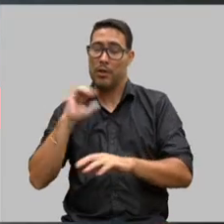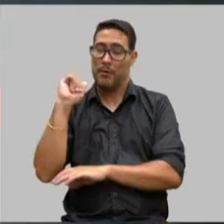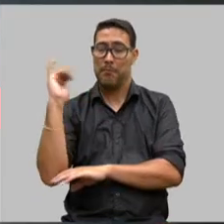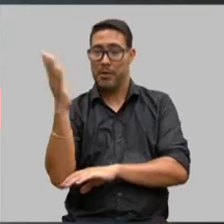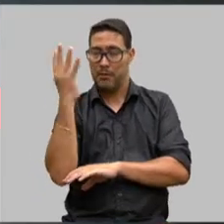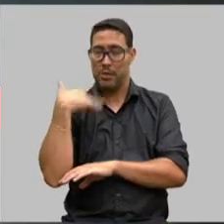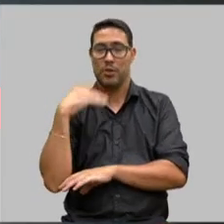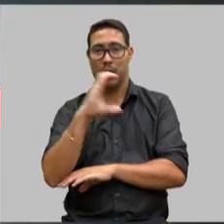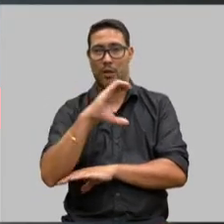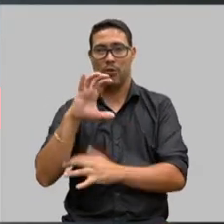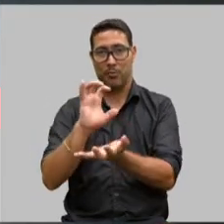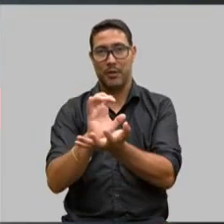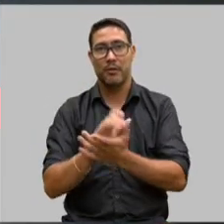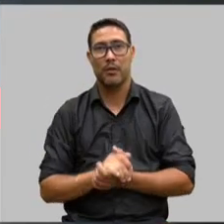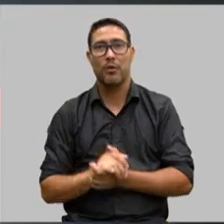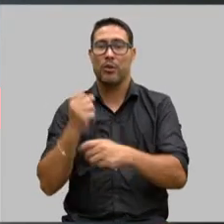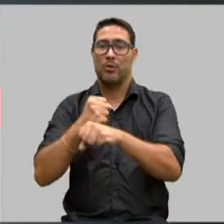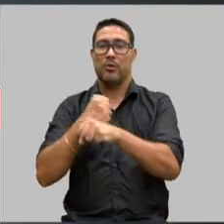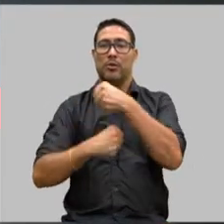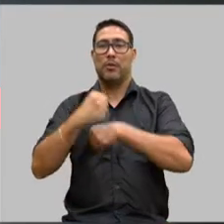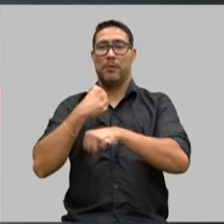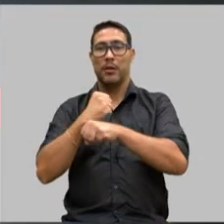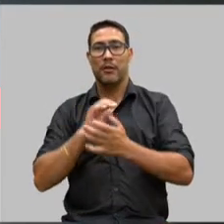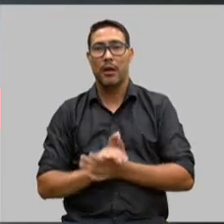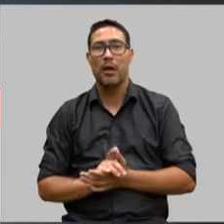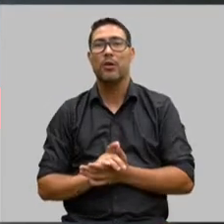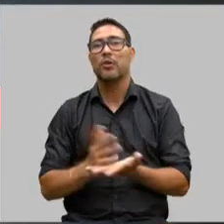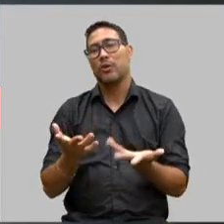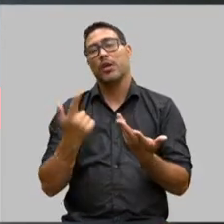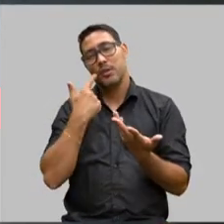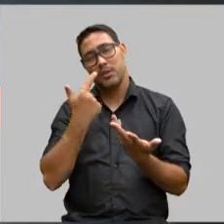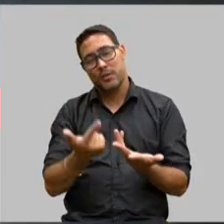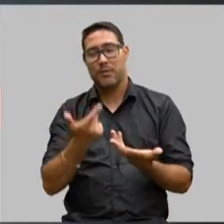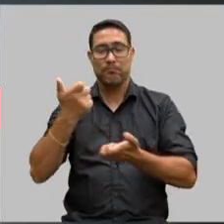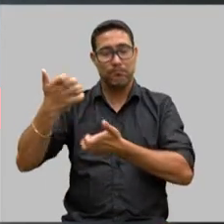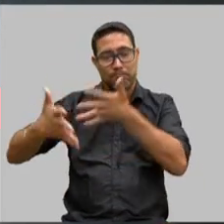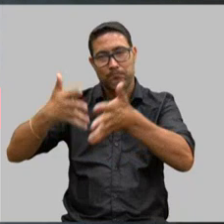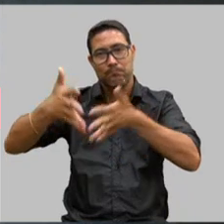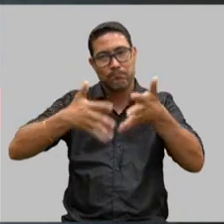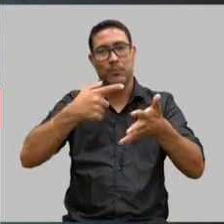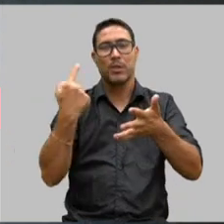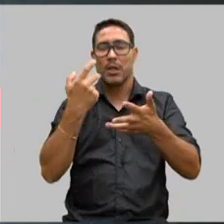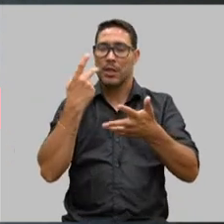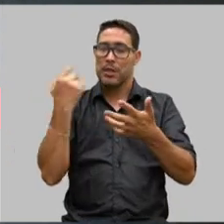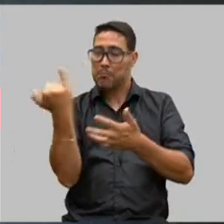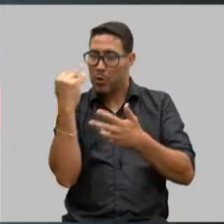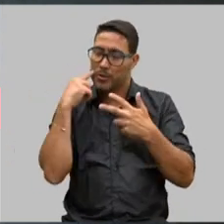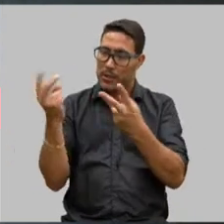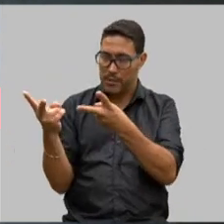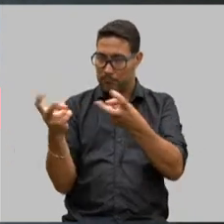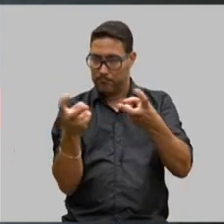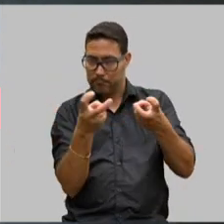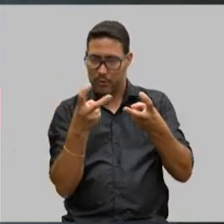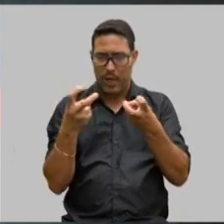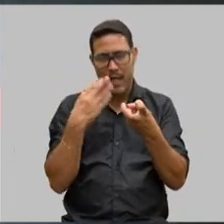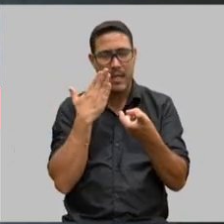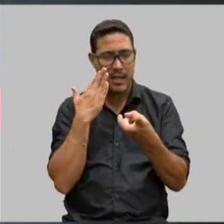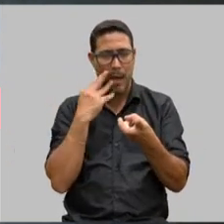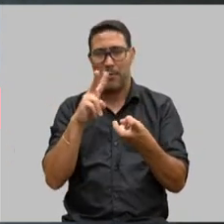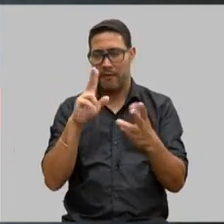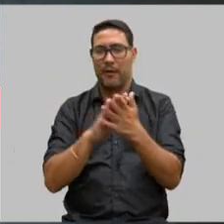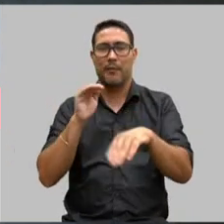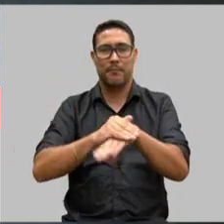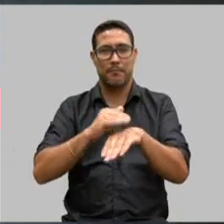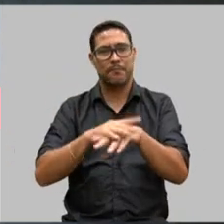passado. E ouvimos falas importantes, sabemos que teremos mais eventos